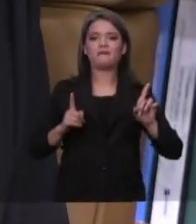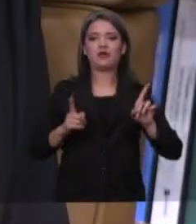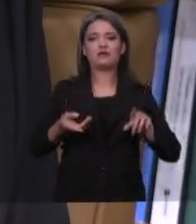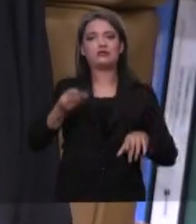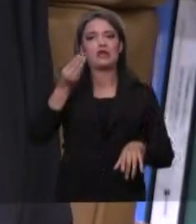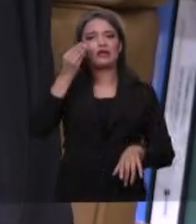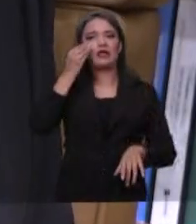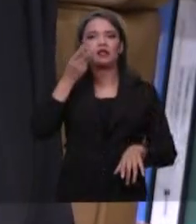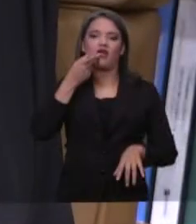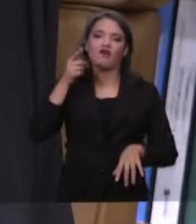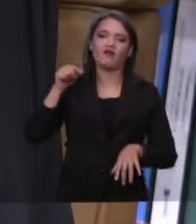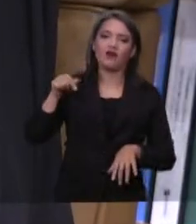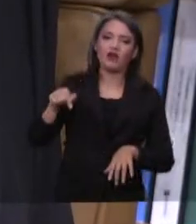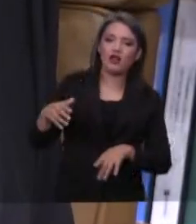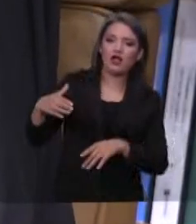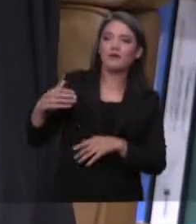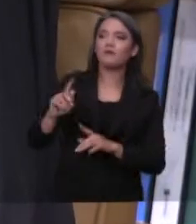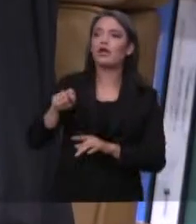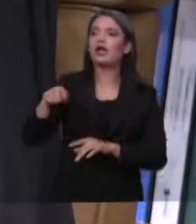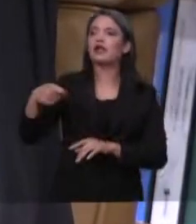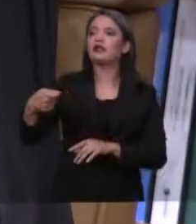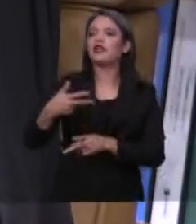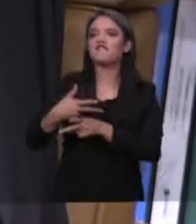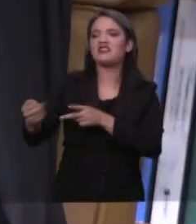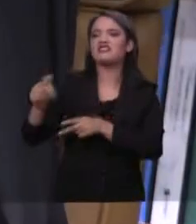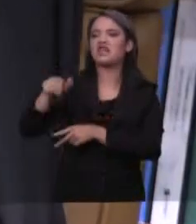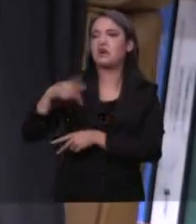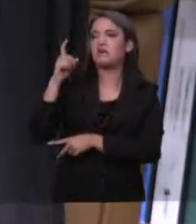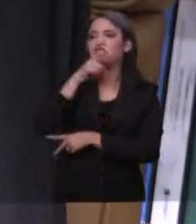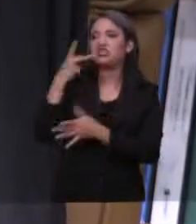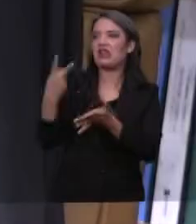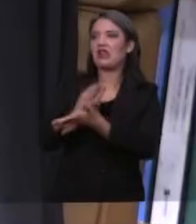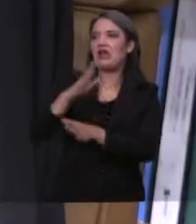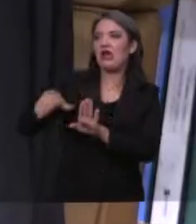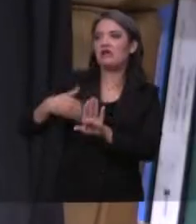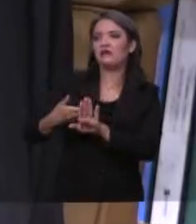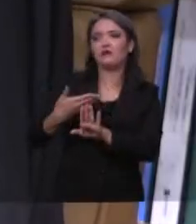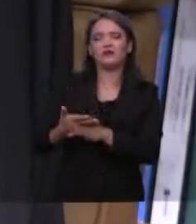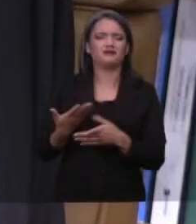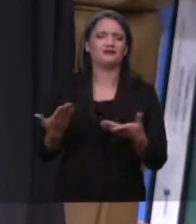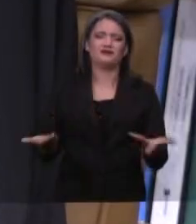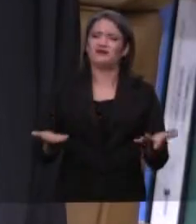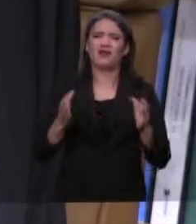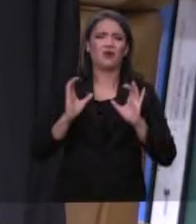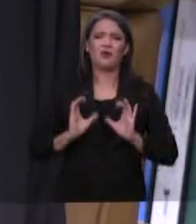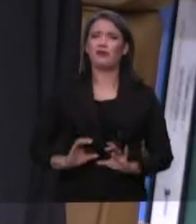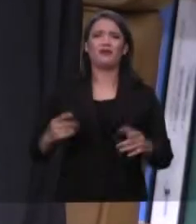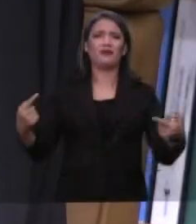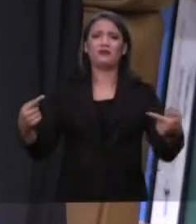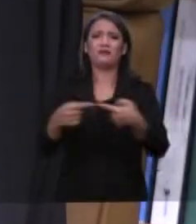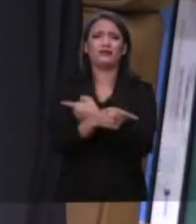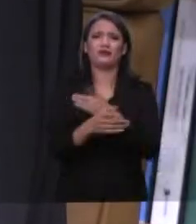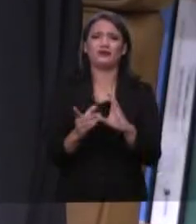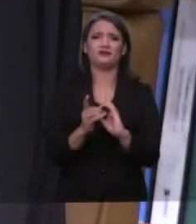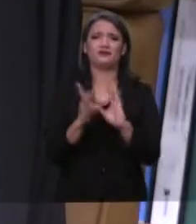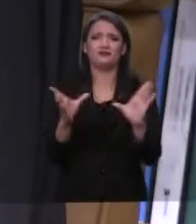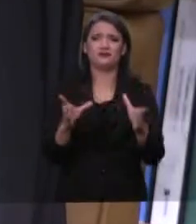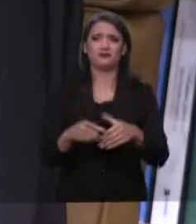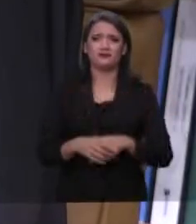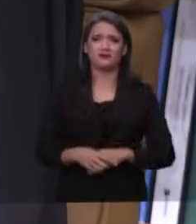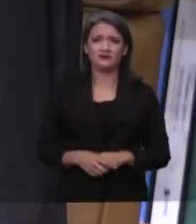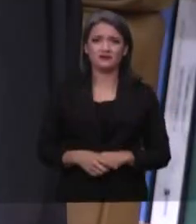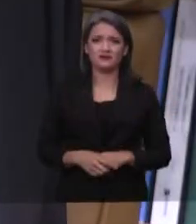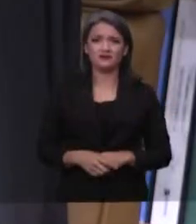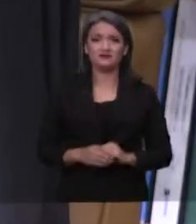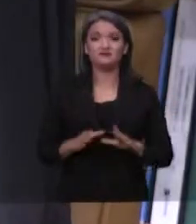a legitimidade de quem venceu é um comportamento intrinsecamente antidemocrático. E,